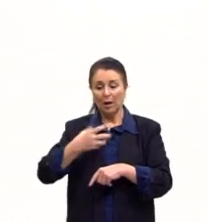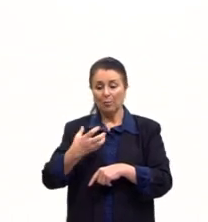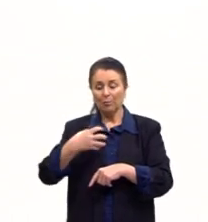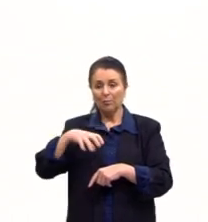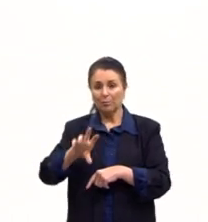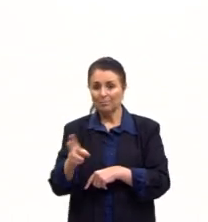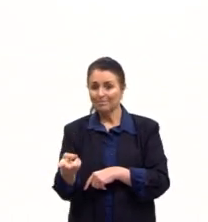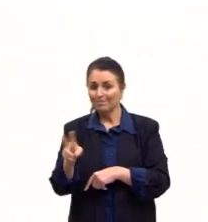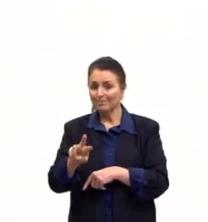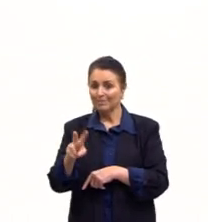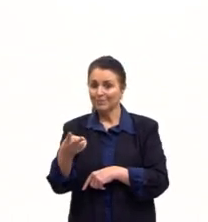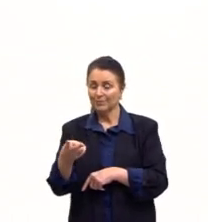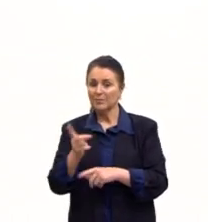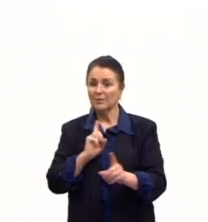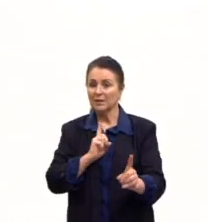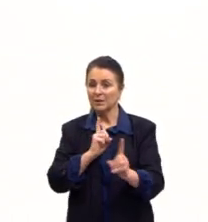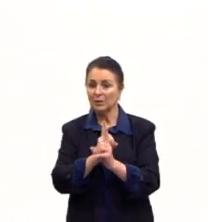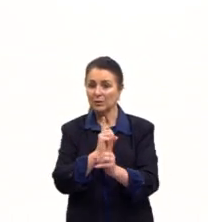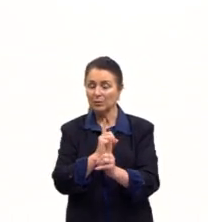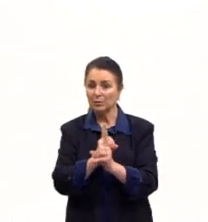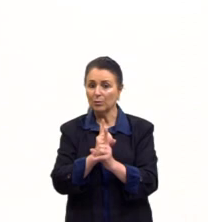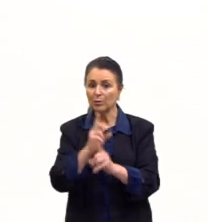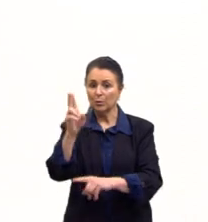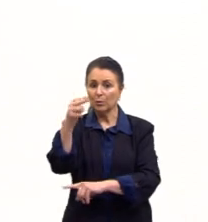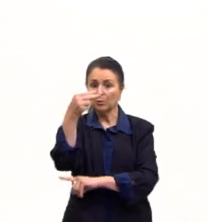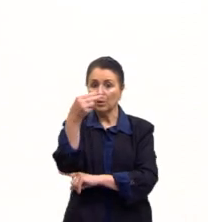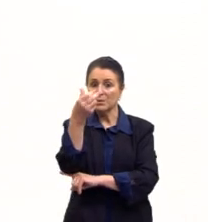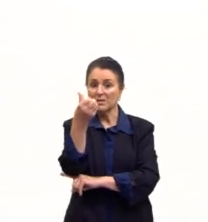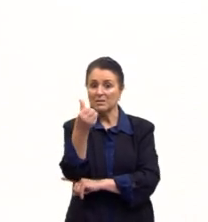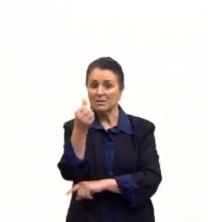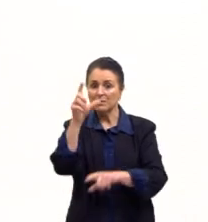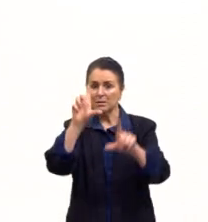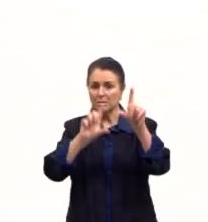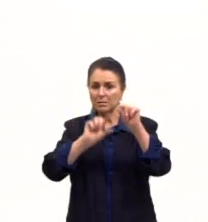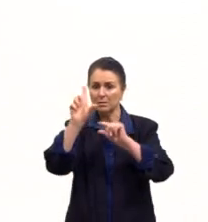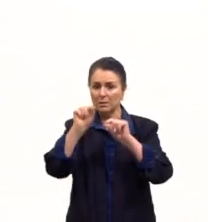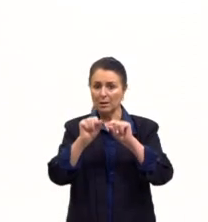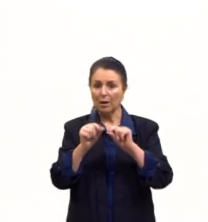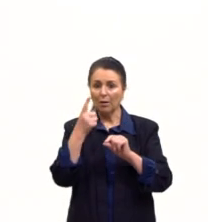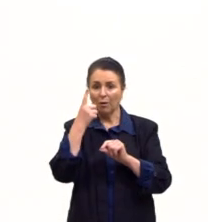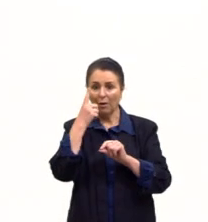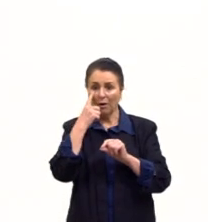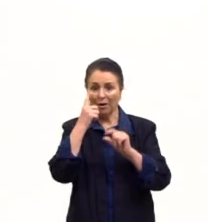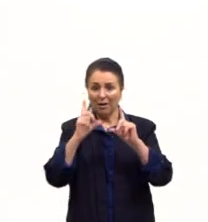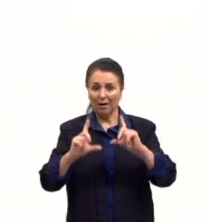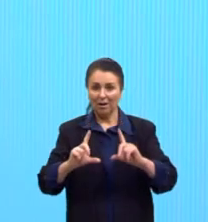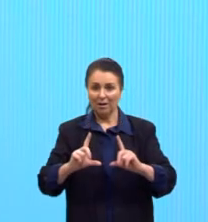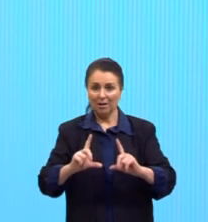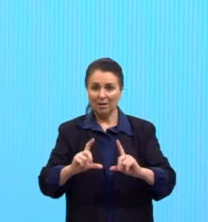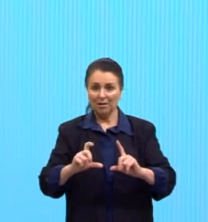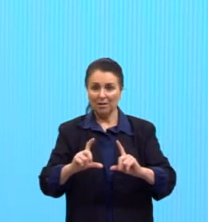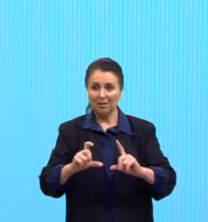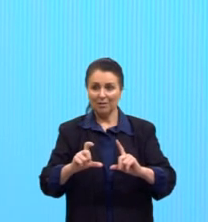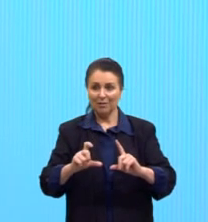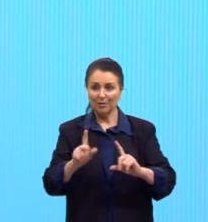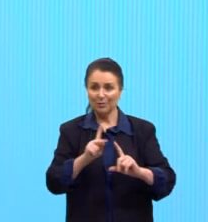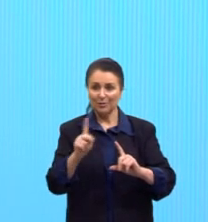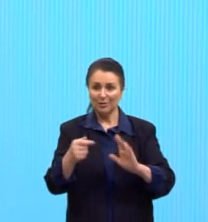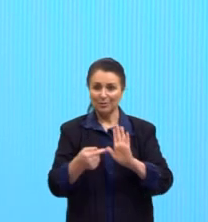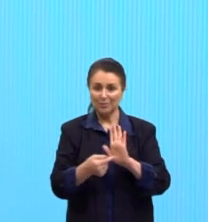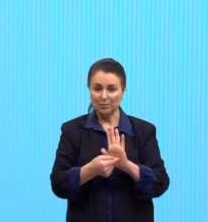que aonde nós encontramos um hotel seis estrelas eu até trago uma foto dele aqui né o sansiri a